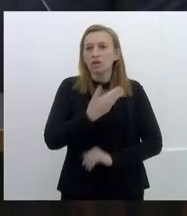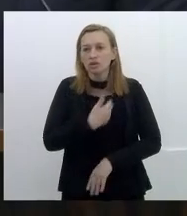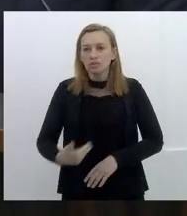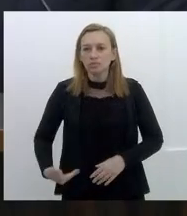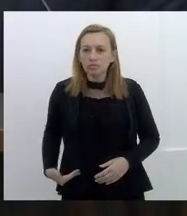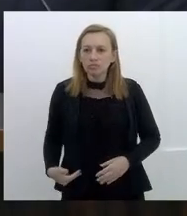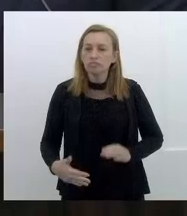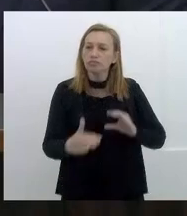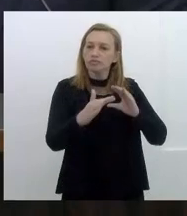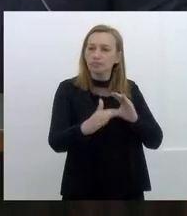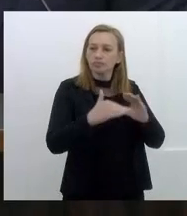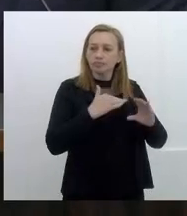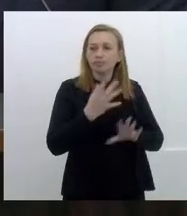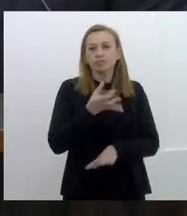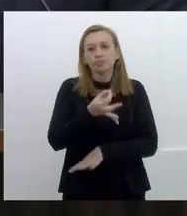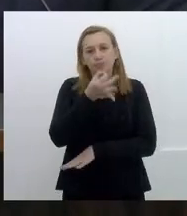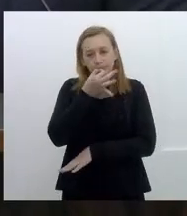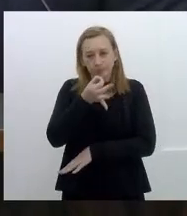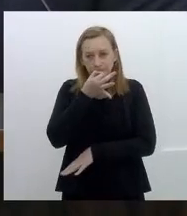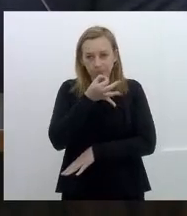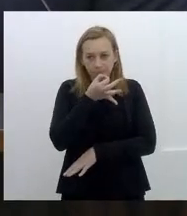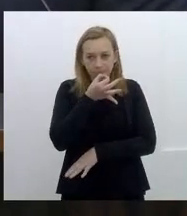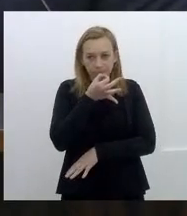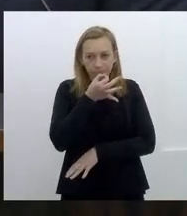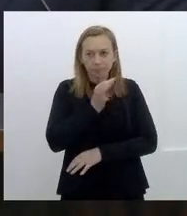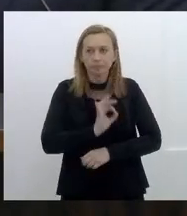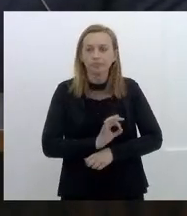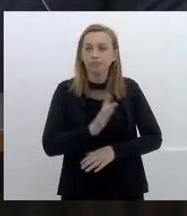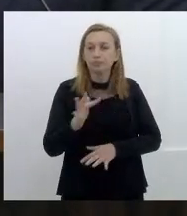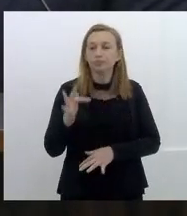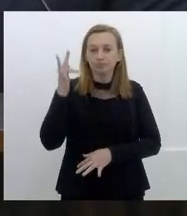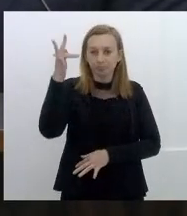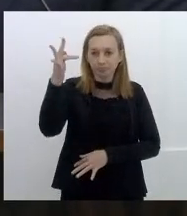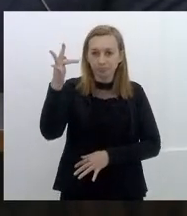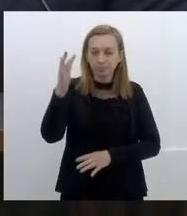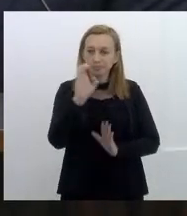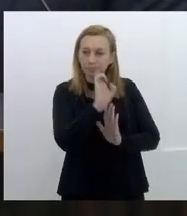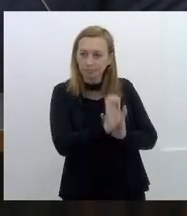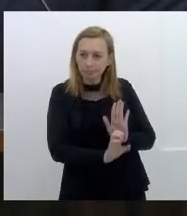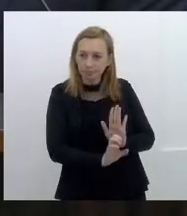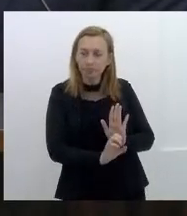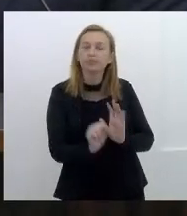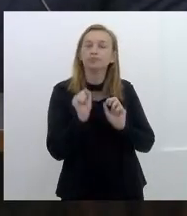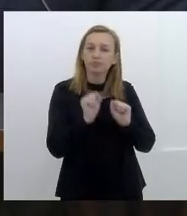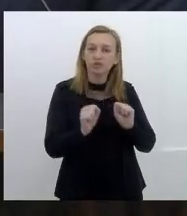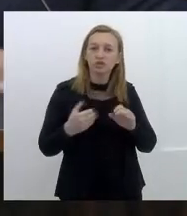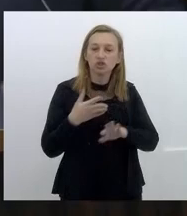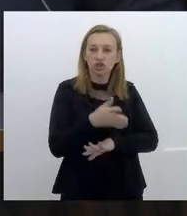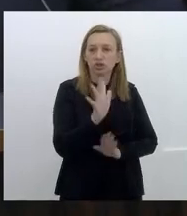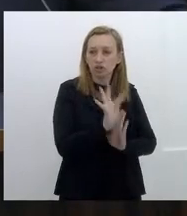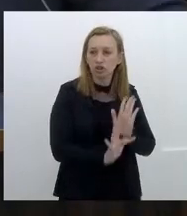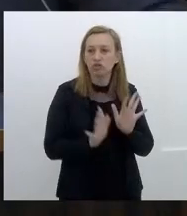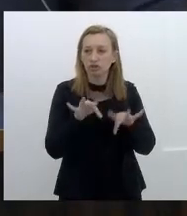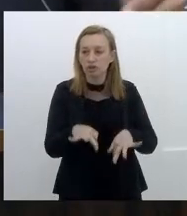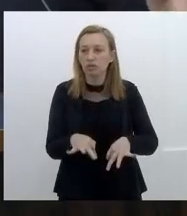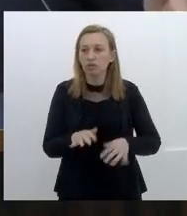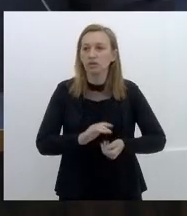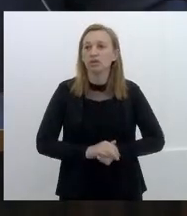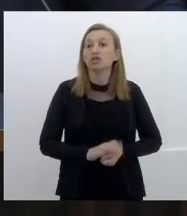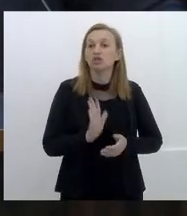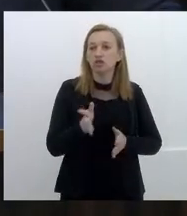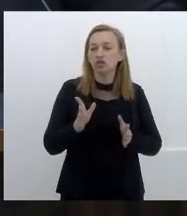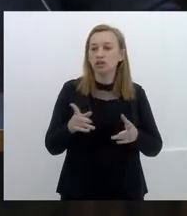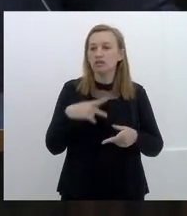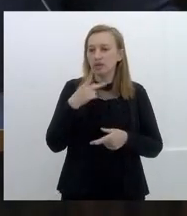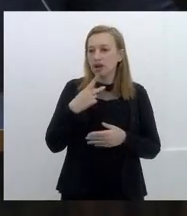para que seja uma sugestão de uma de uma futura emenda para que possamos chegar ao texto final de tudo isso e